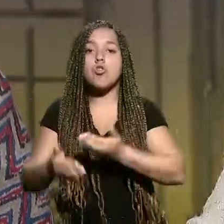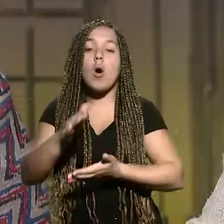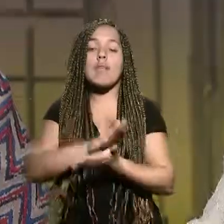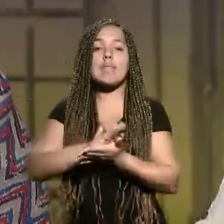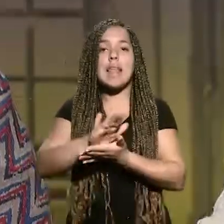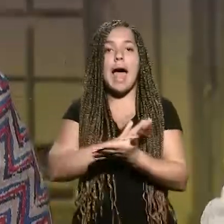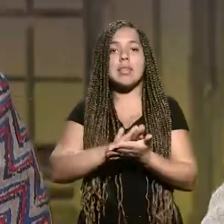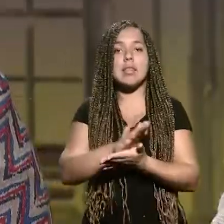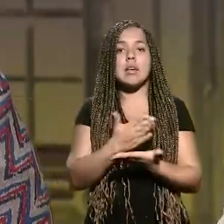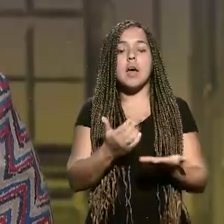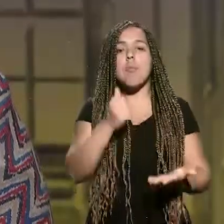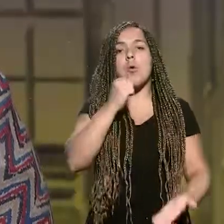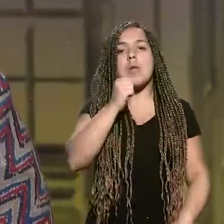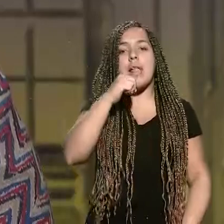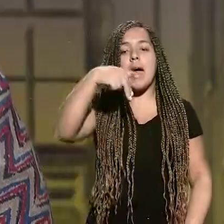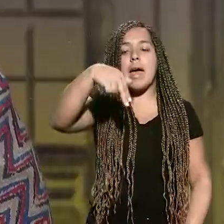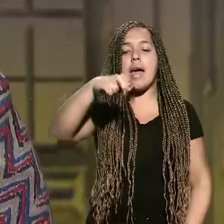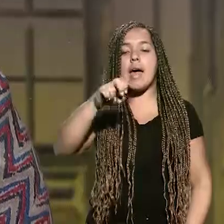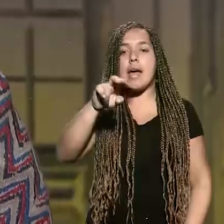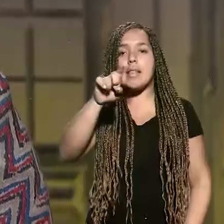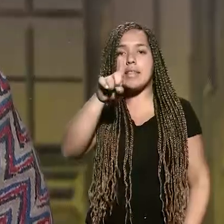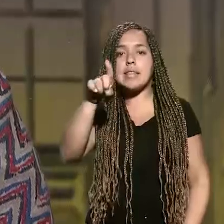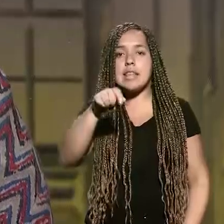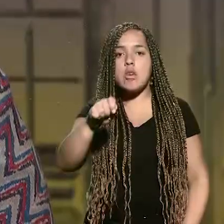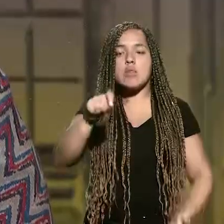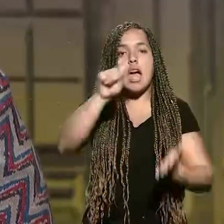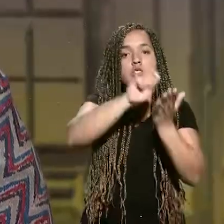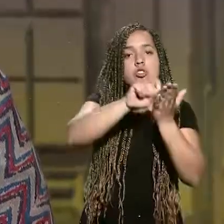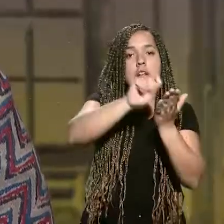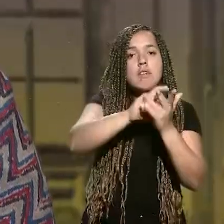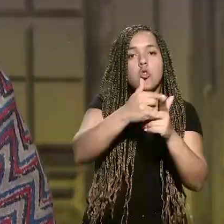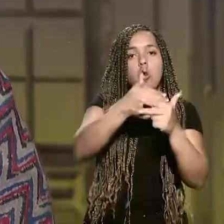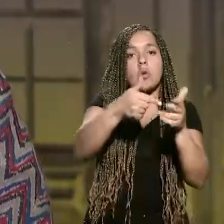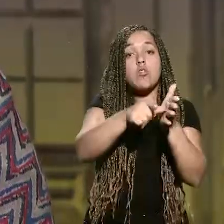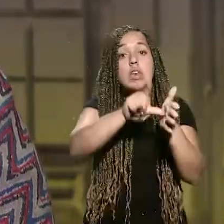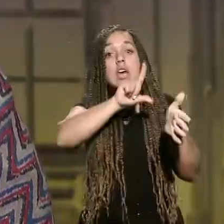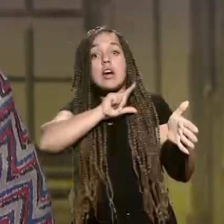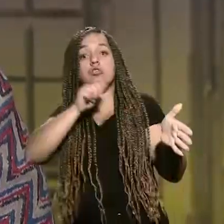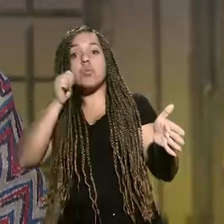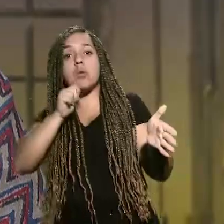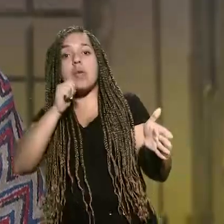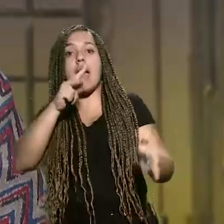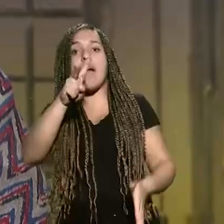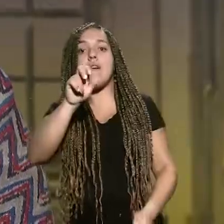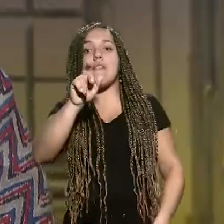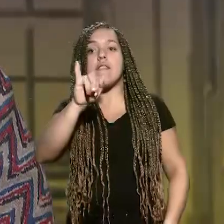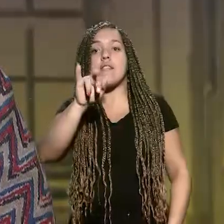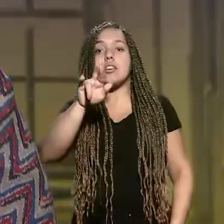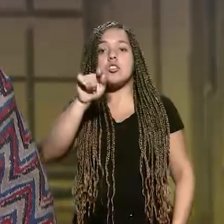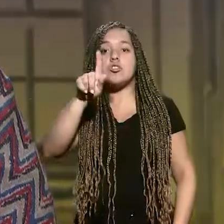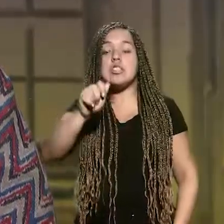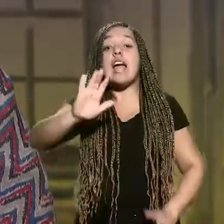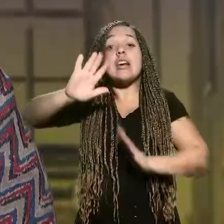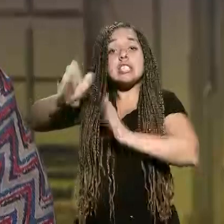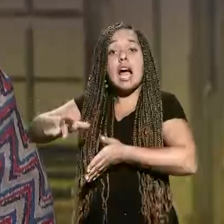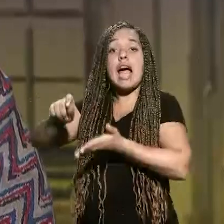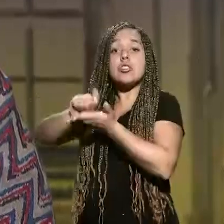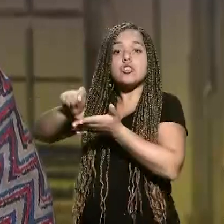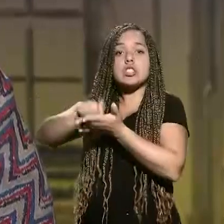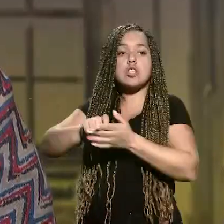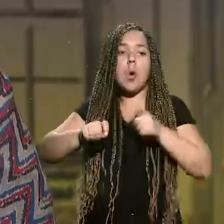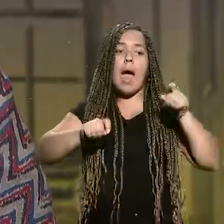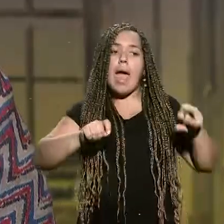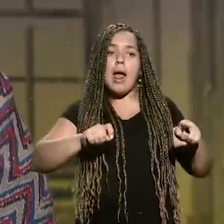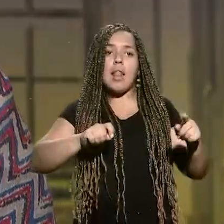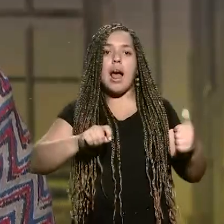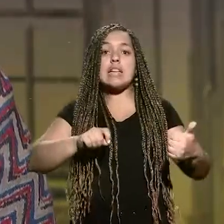A Neuza, quando ela está escrevendo sobre coisas que a Virgínia já tinha escrito, ela não